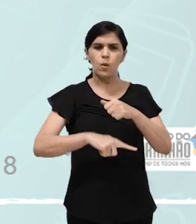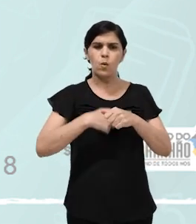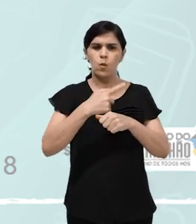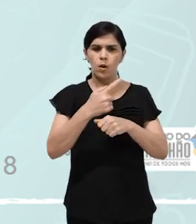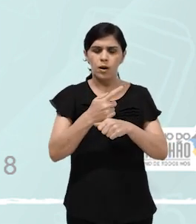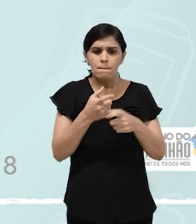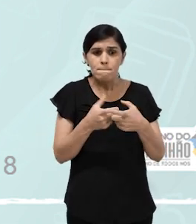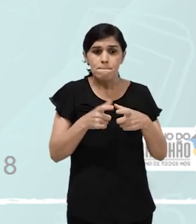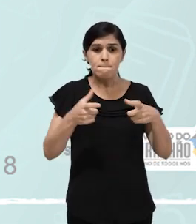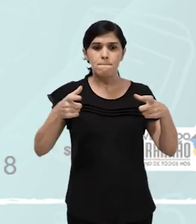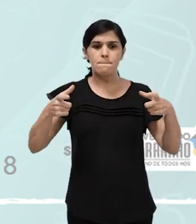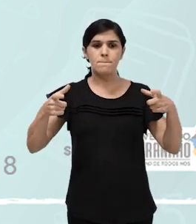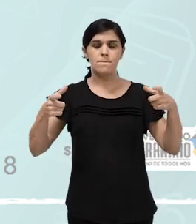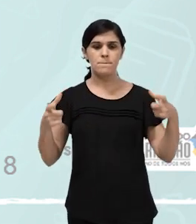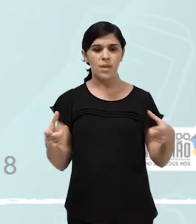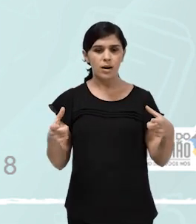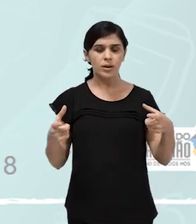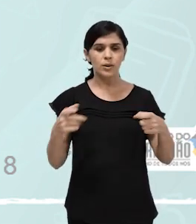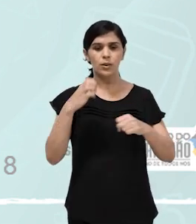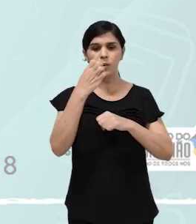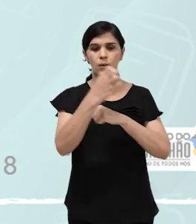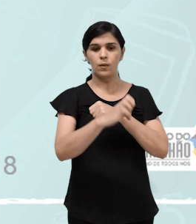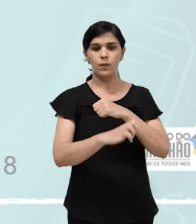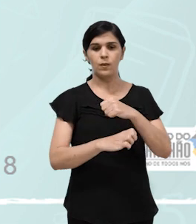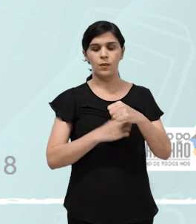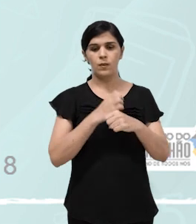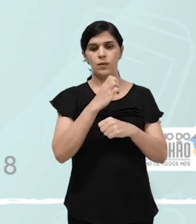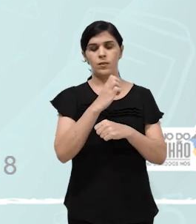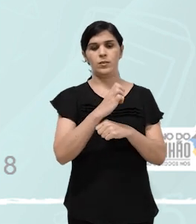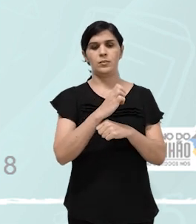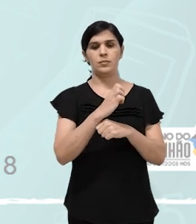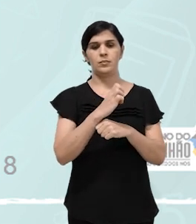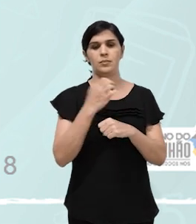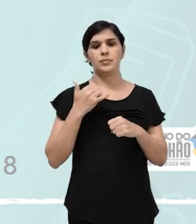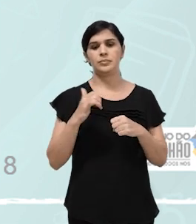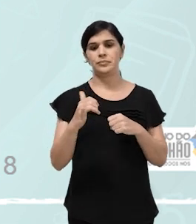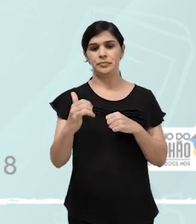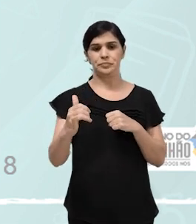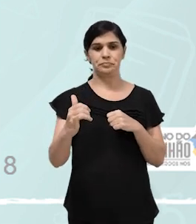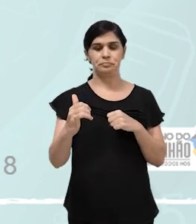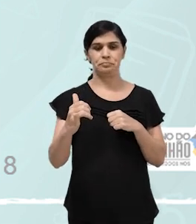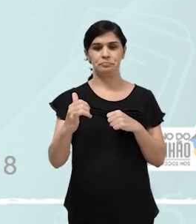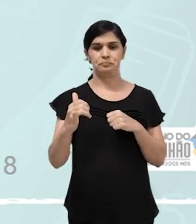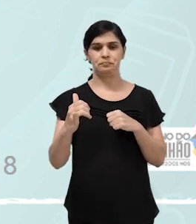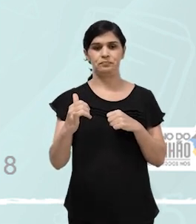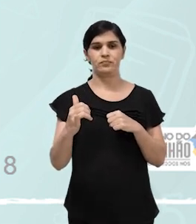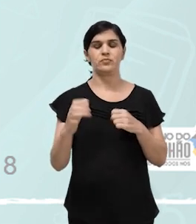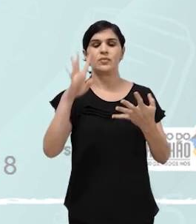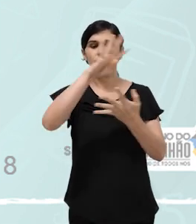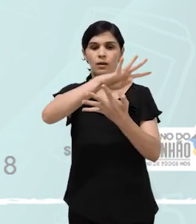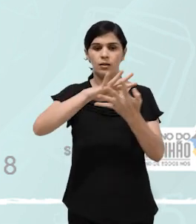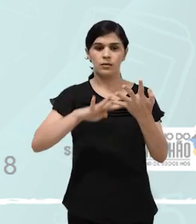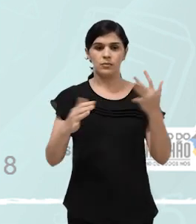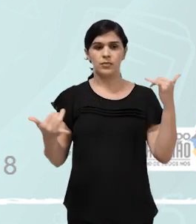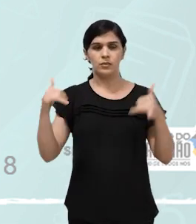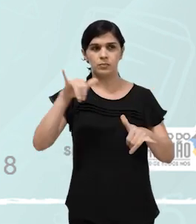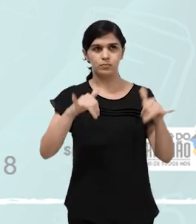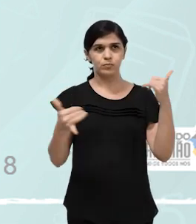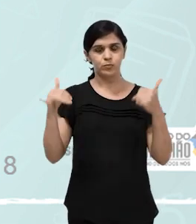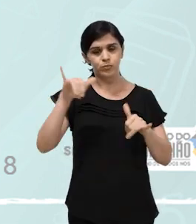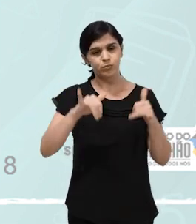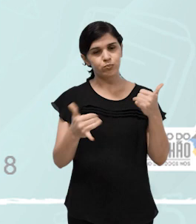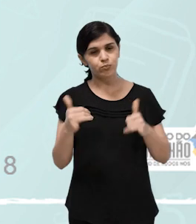a eletroafinidade. Portanto, na tabela periódica, o crescimento